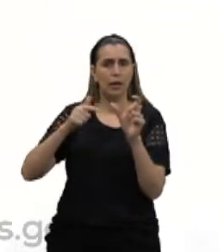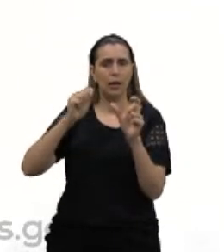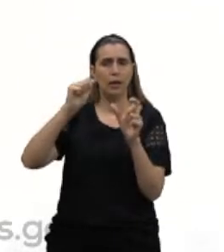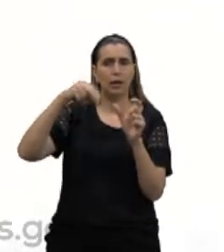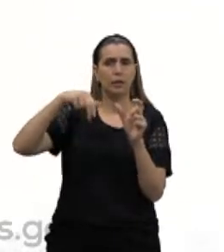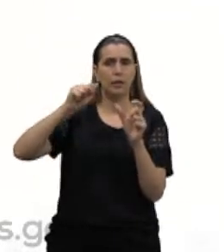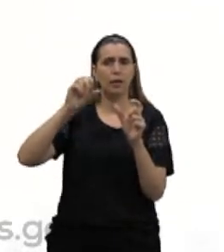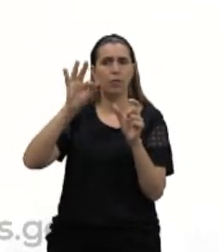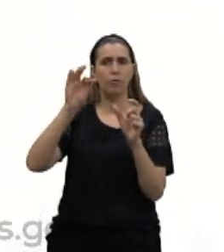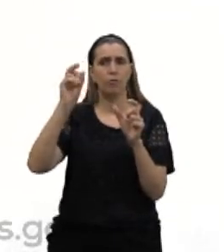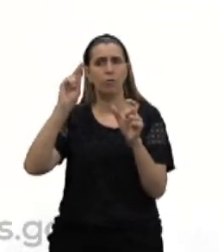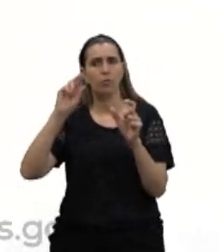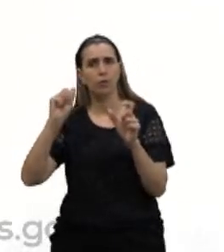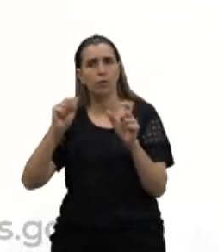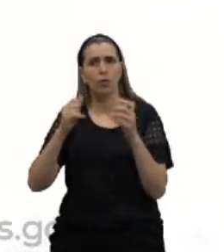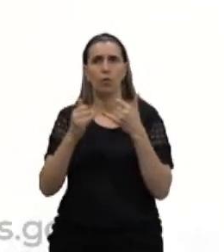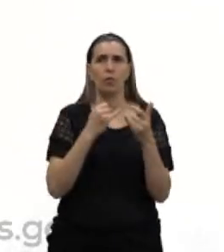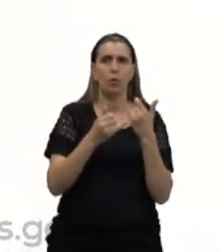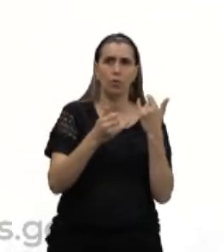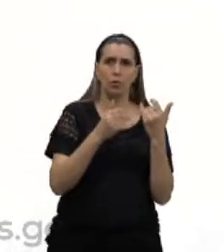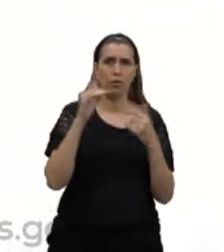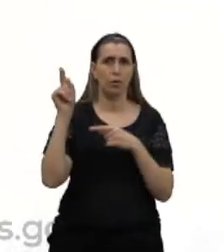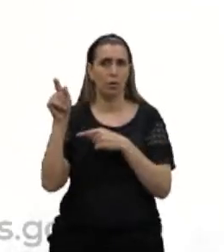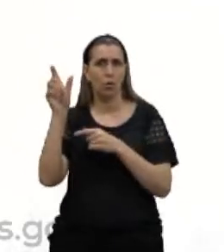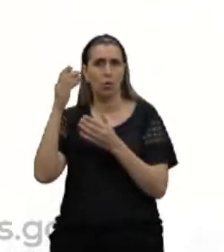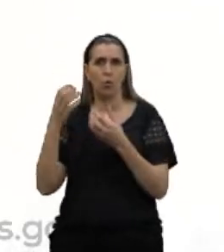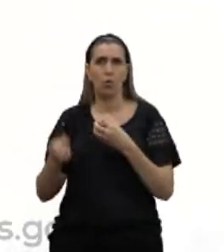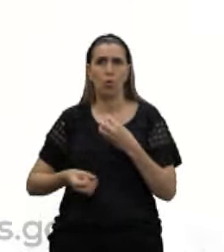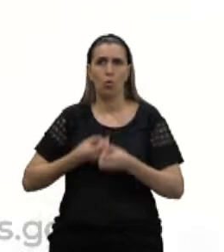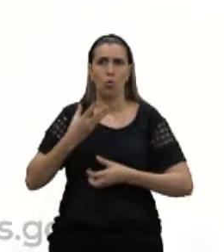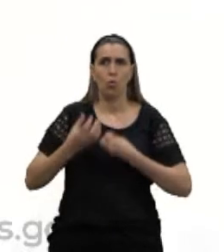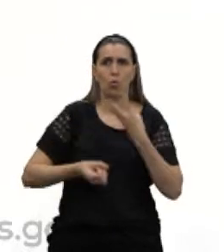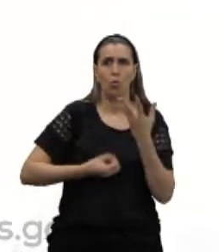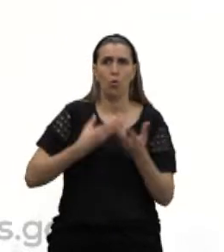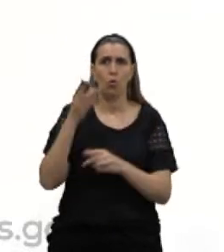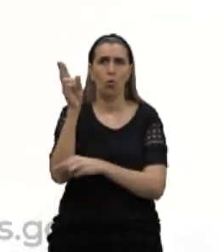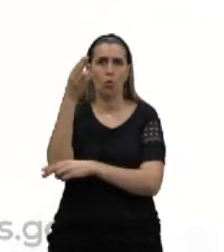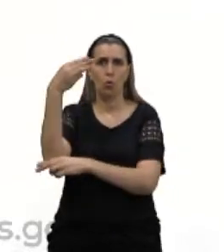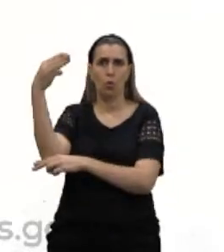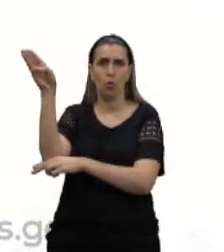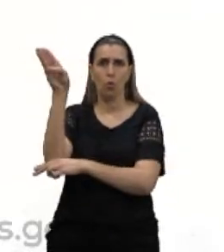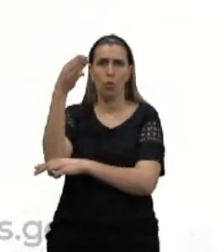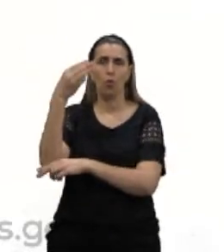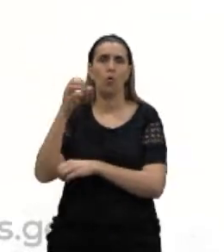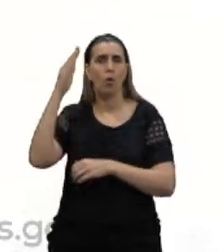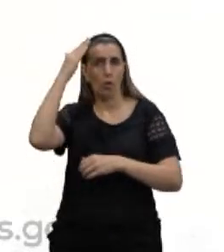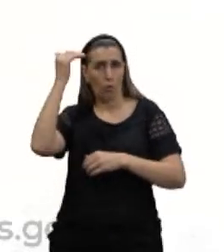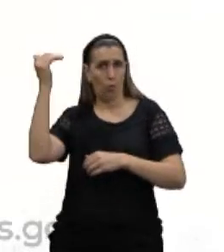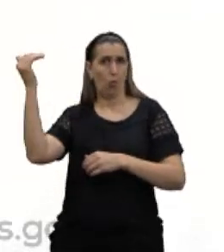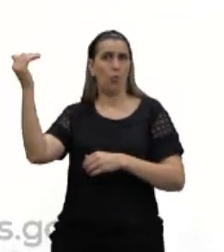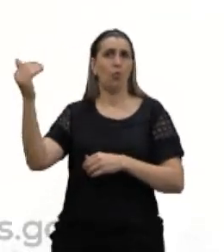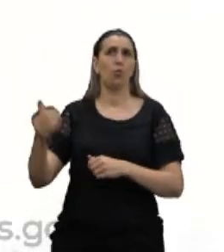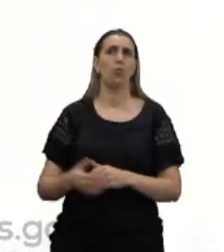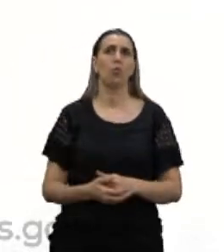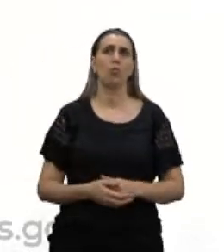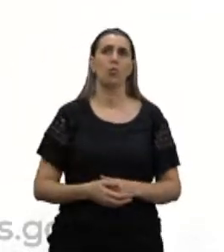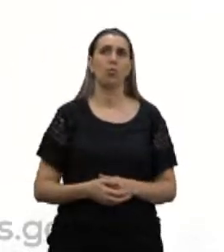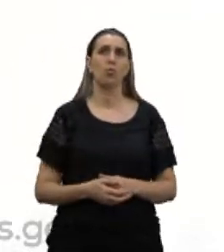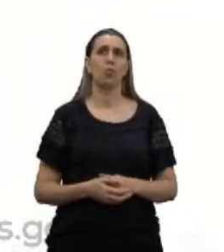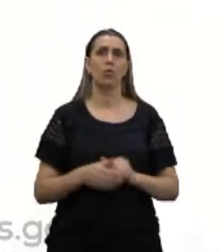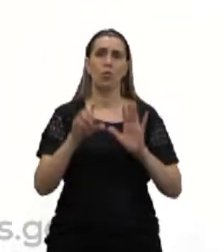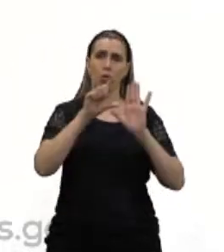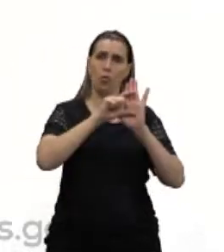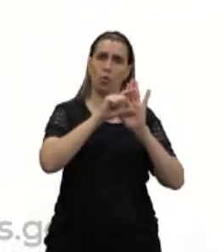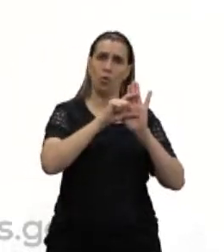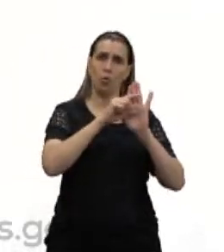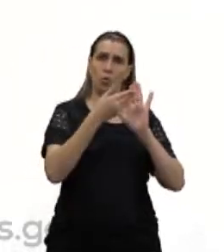exemplo. Esse poema todo mundo conhece, né? Um poema do Manuel Bandeira, famosérrimo. E lá numa estrofe a